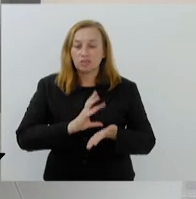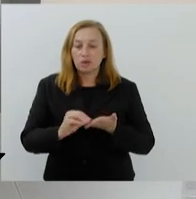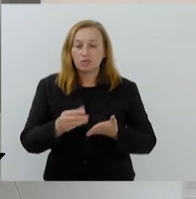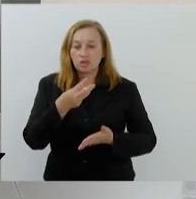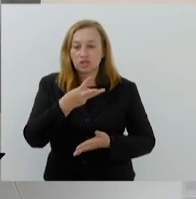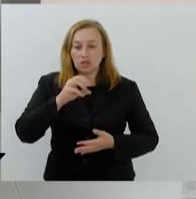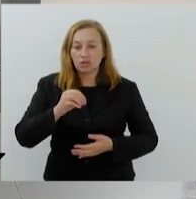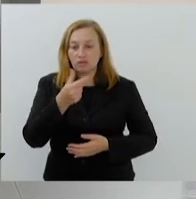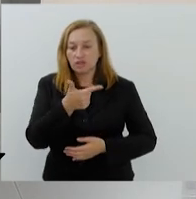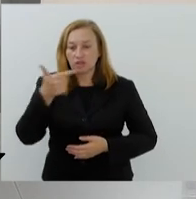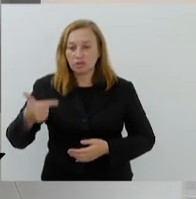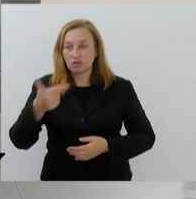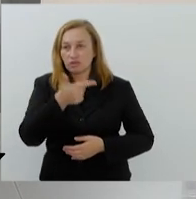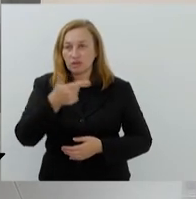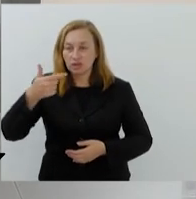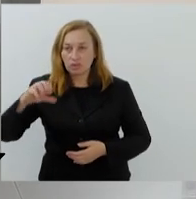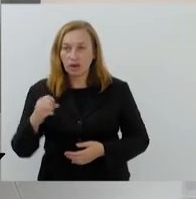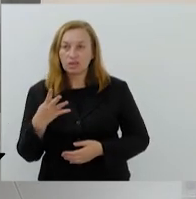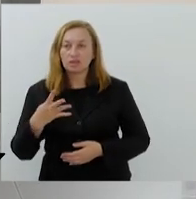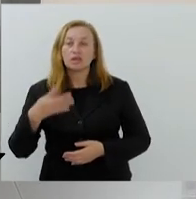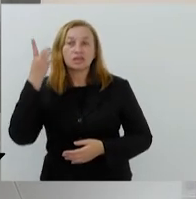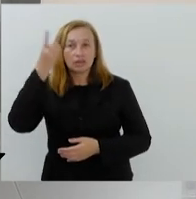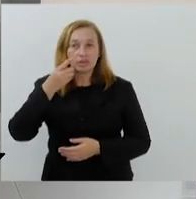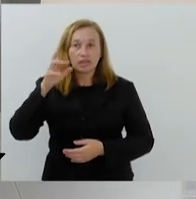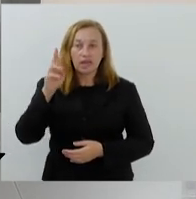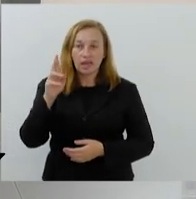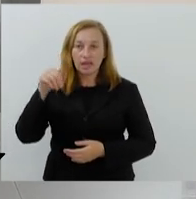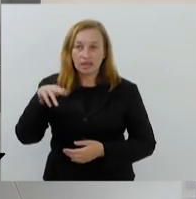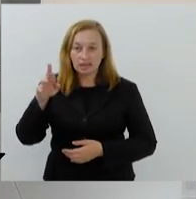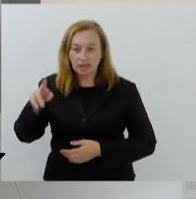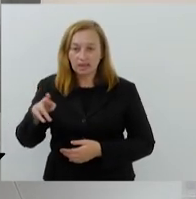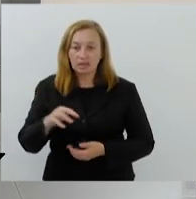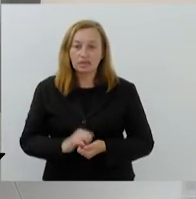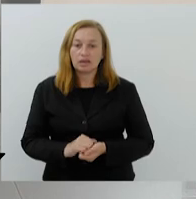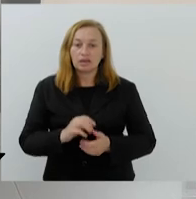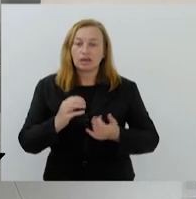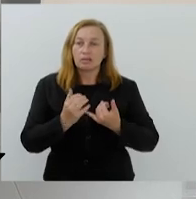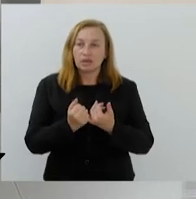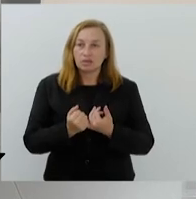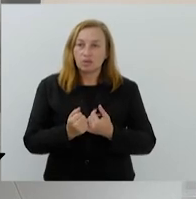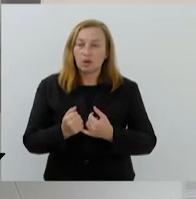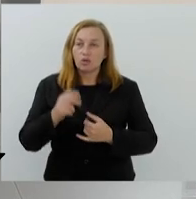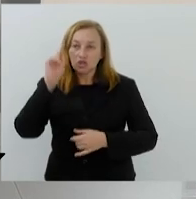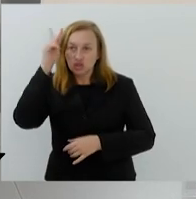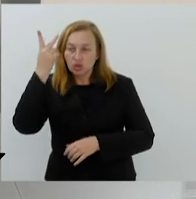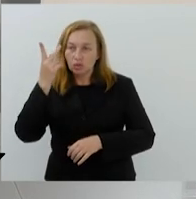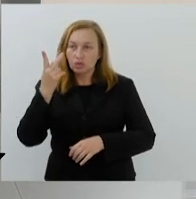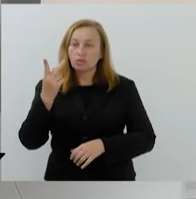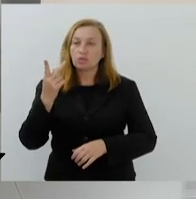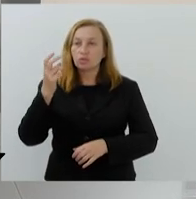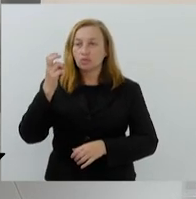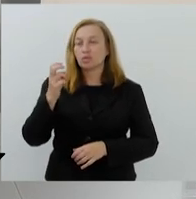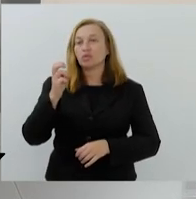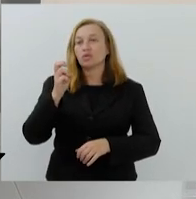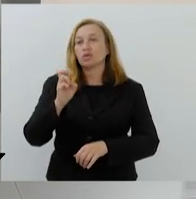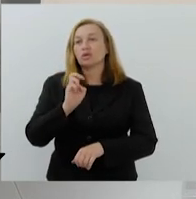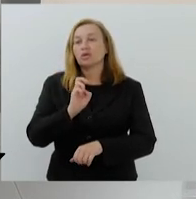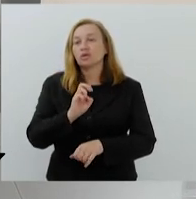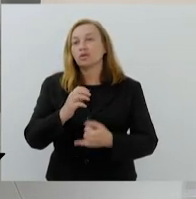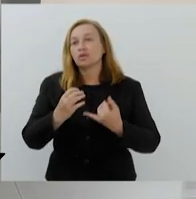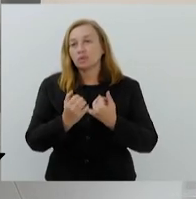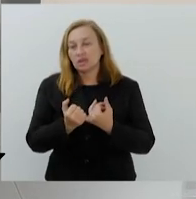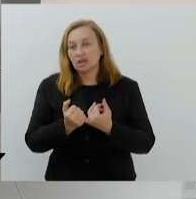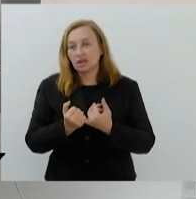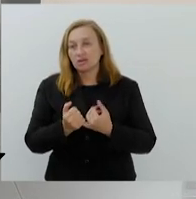lei 3822 de 24, de autoria do deputado Renan Jordi, que declara como patrimônio histórico, cultural, turístico, gastronômico e imaterial do Estado do Rio de